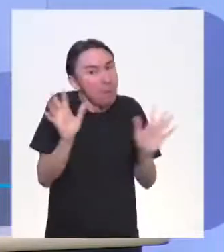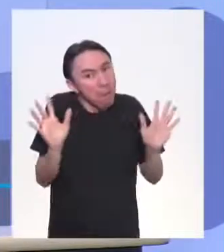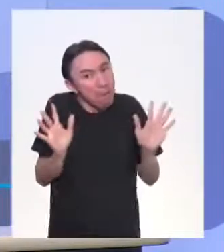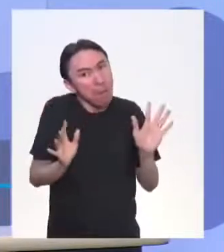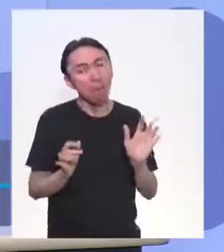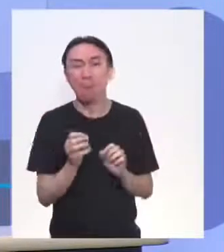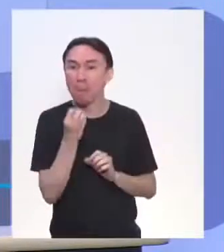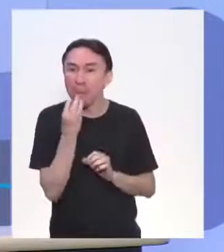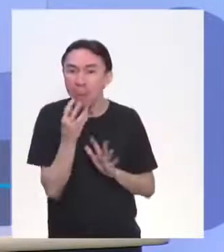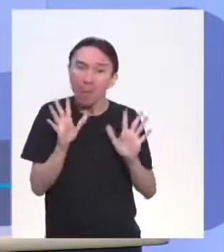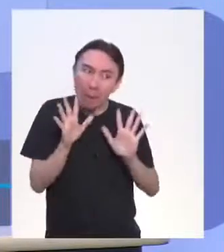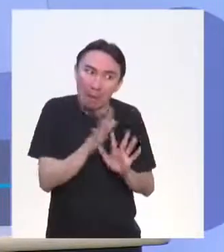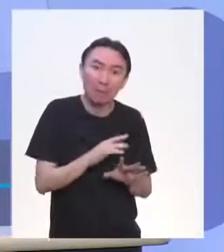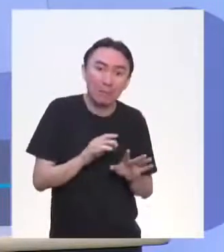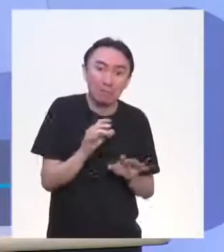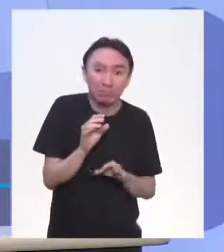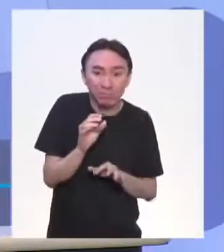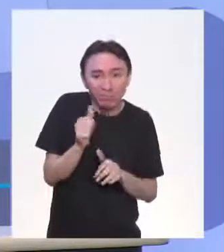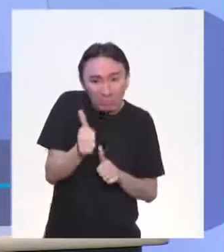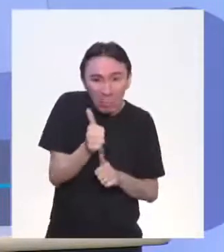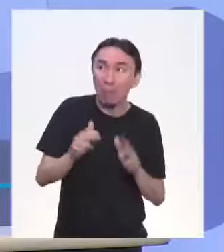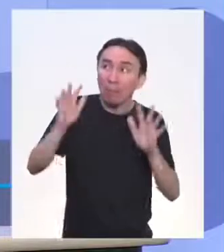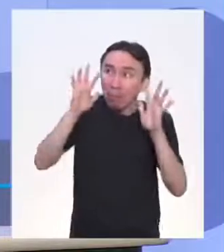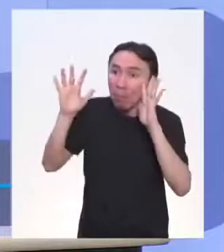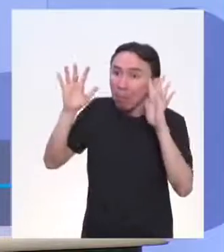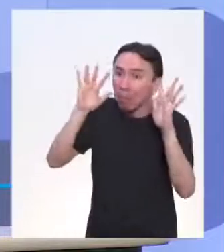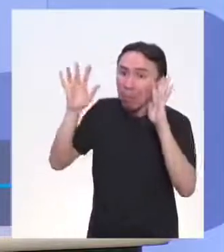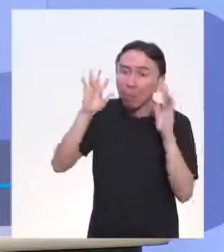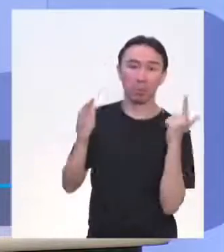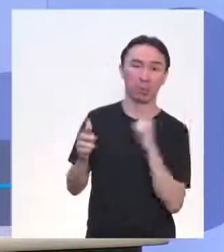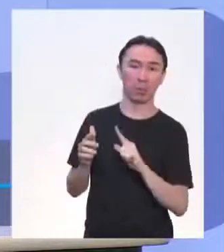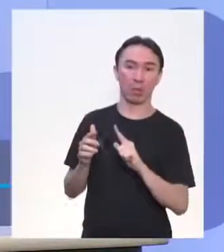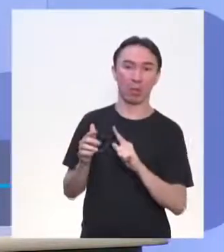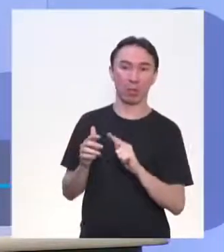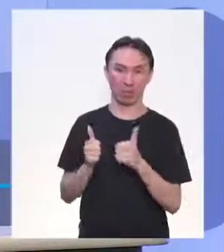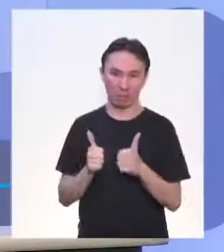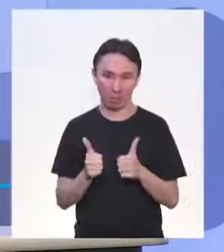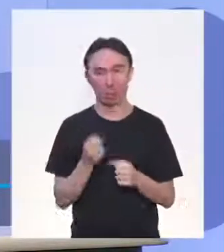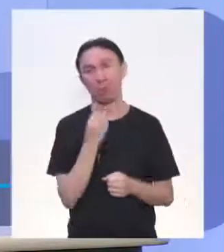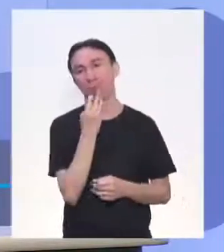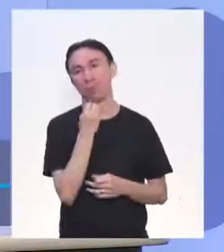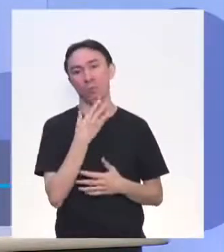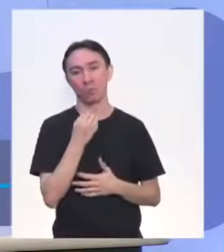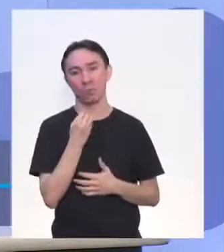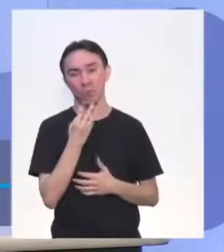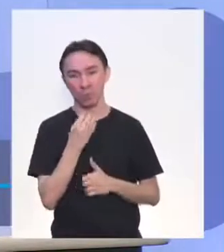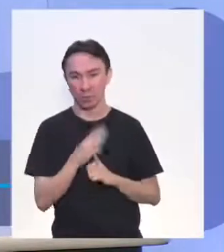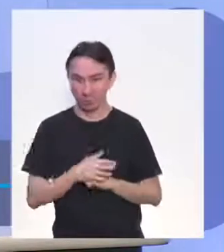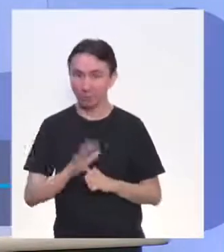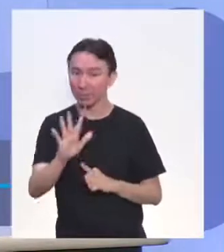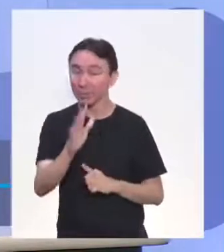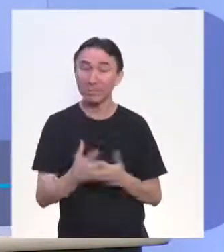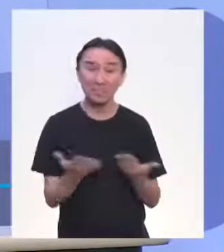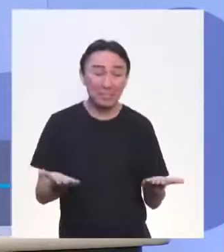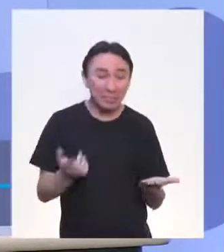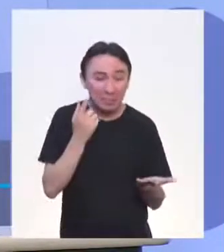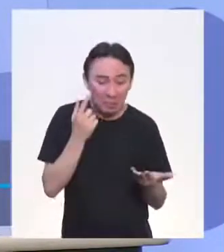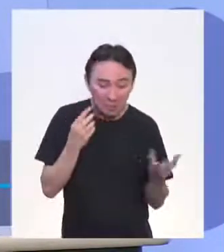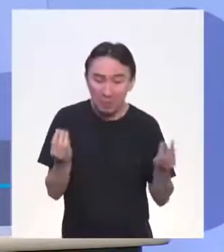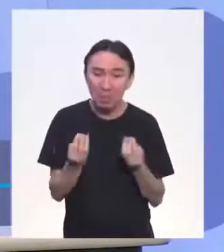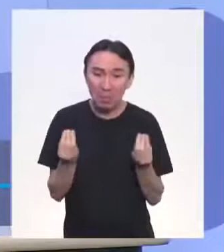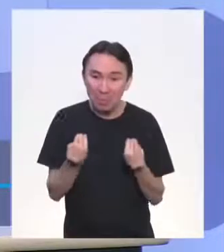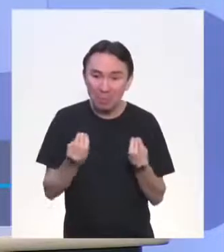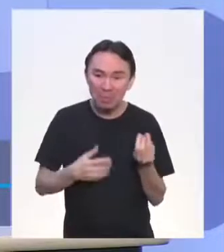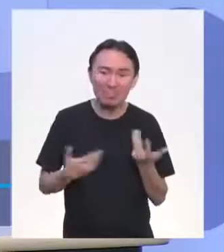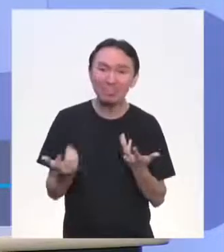reflexão já é um bom caminho andado, certo? E como eu vou sustentar aquilo? Então, onde eu fui buscar?